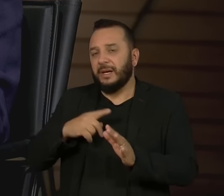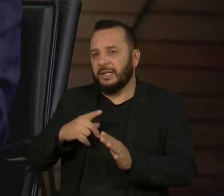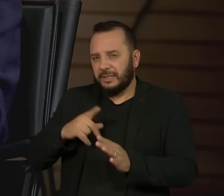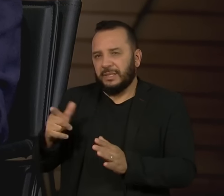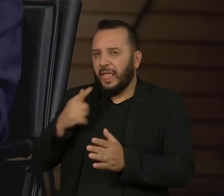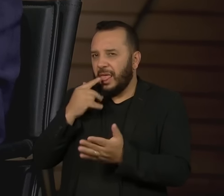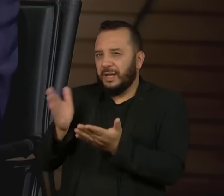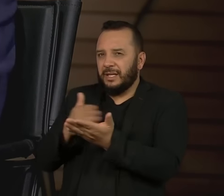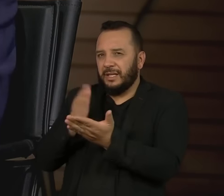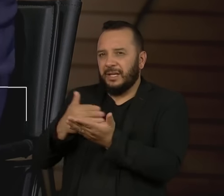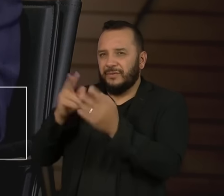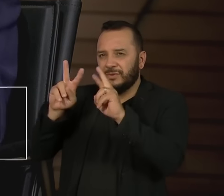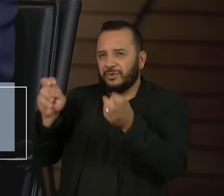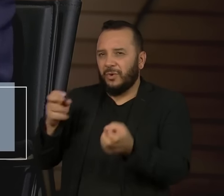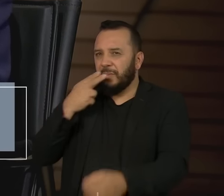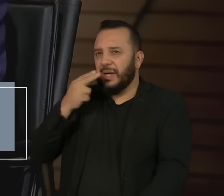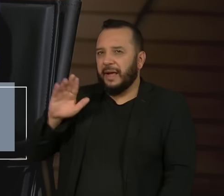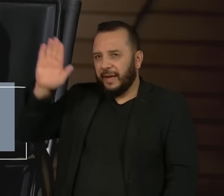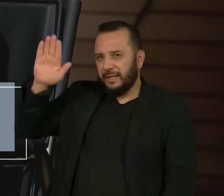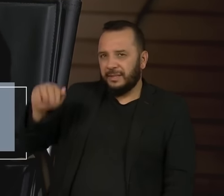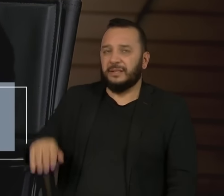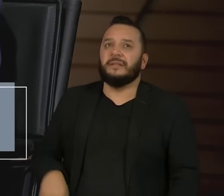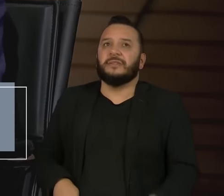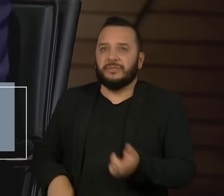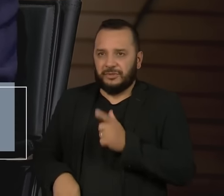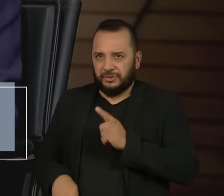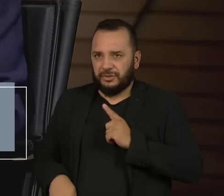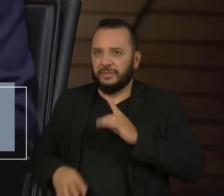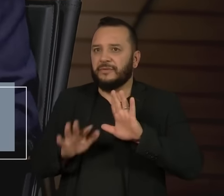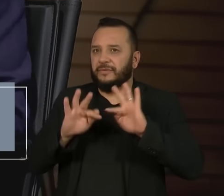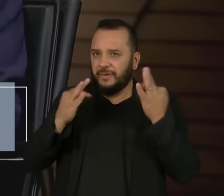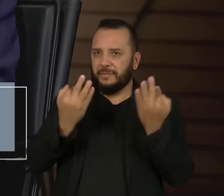detestável, né? Eu tive parentes assim, que